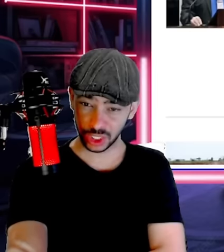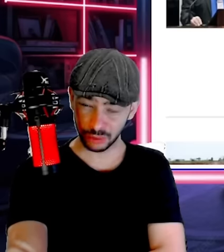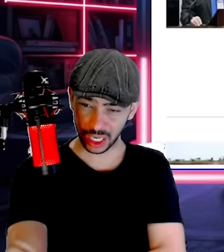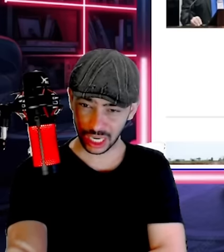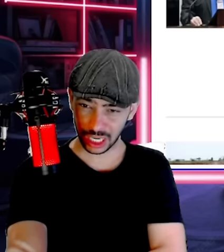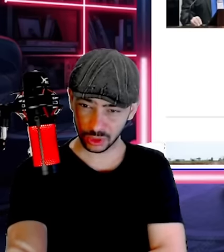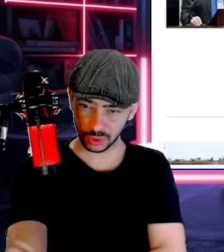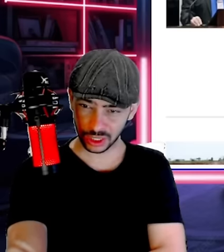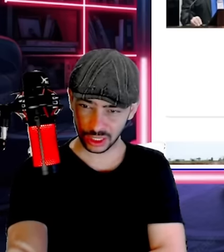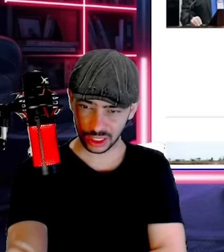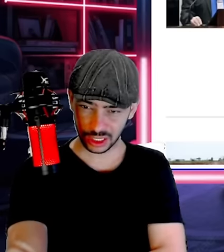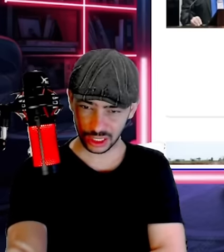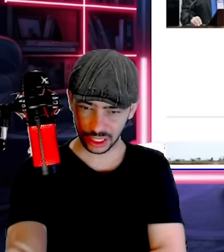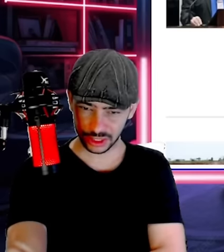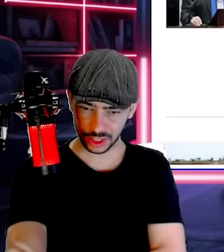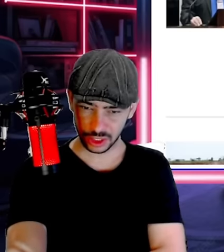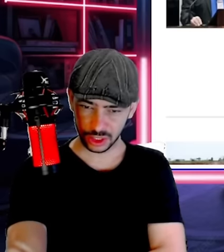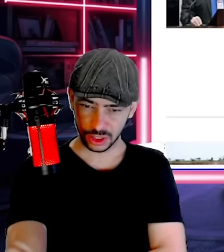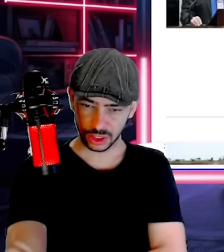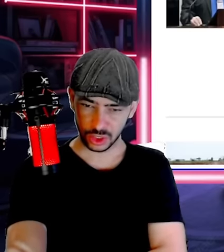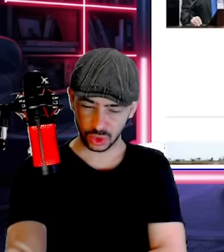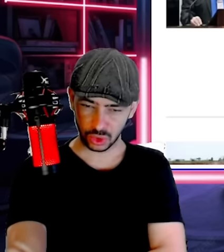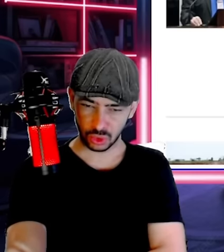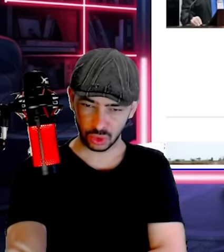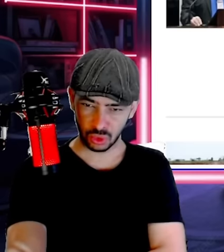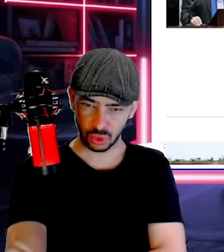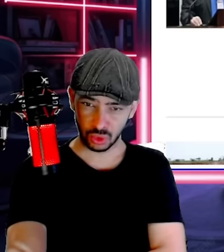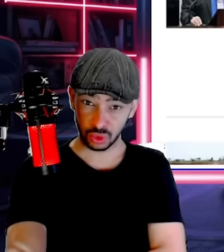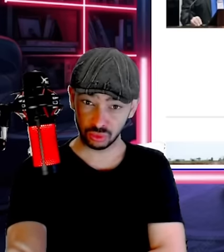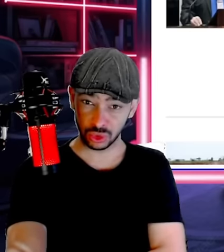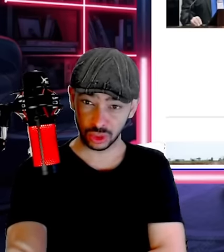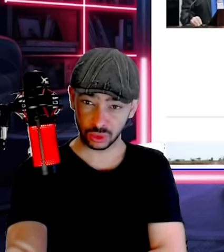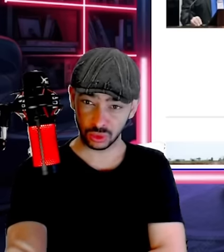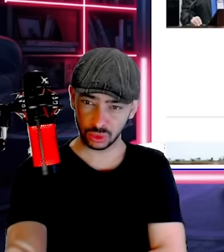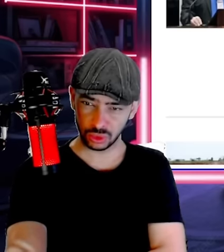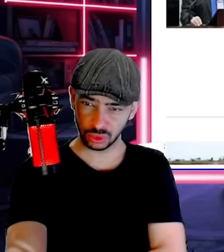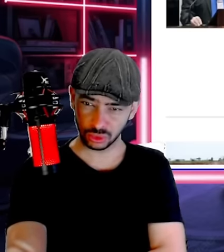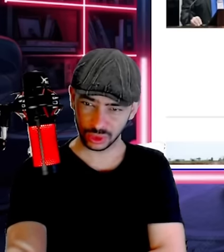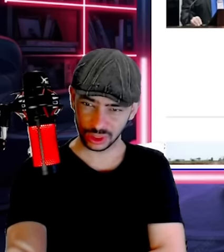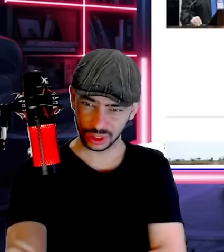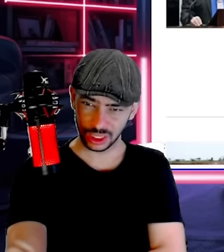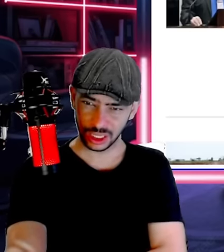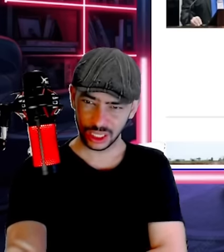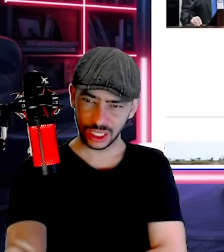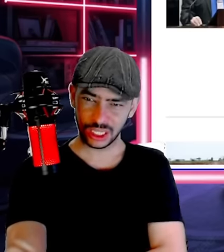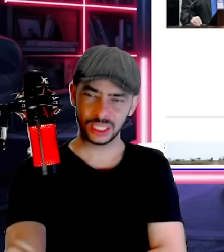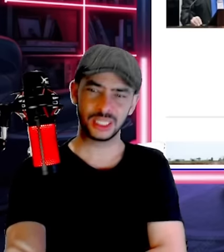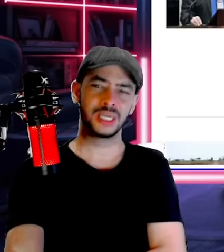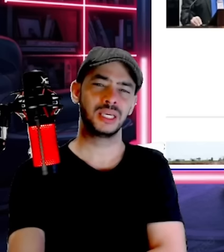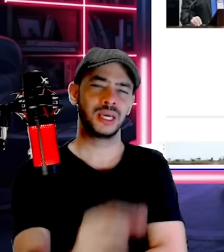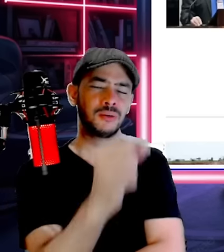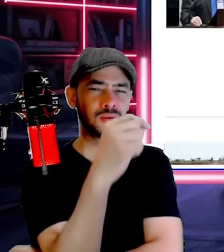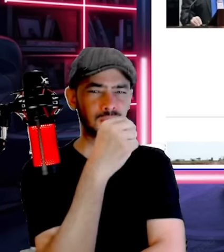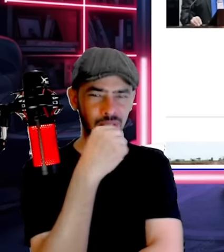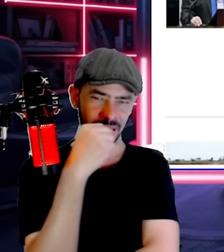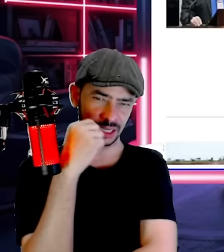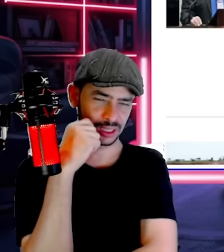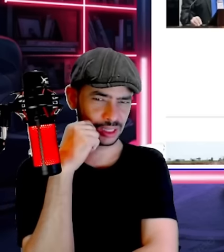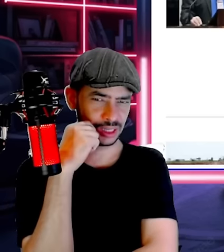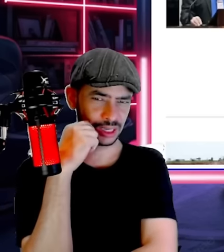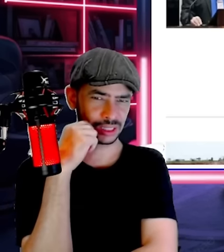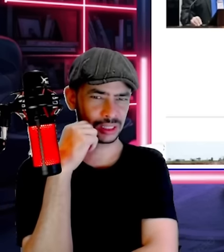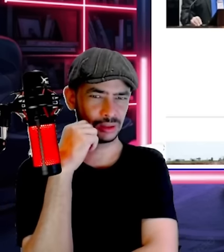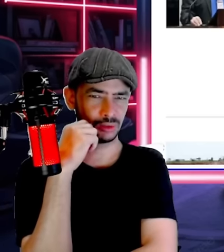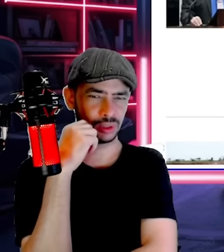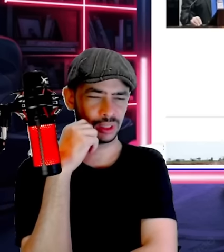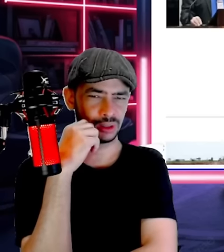confirma uma autenticidade do conteúdo esse aqui é um dos caras